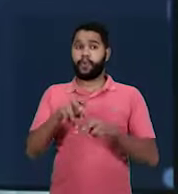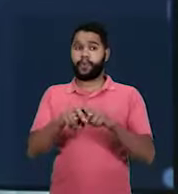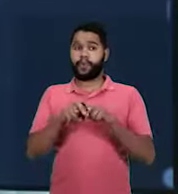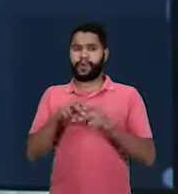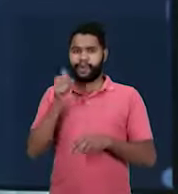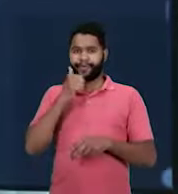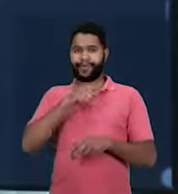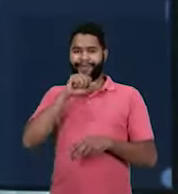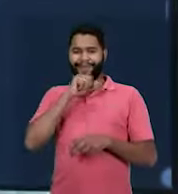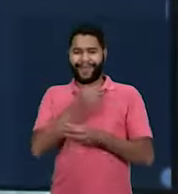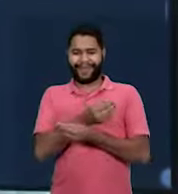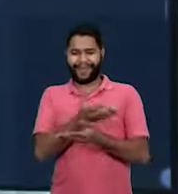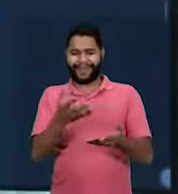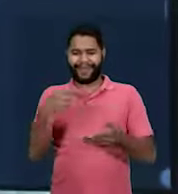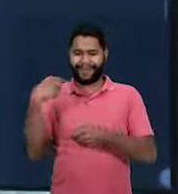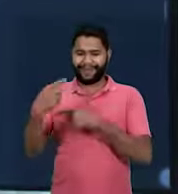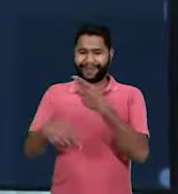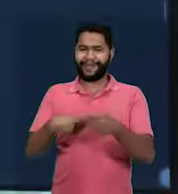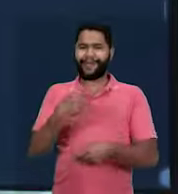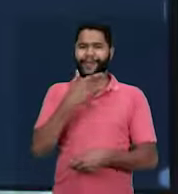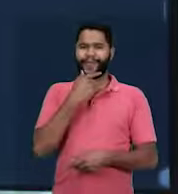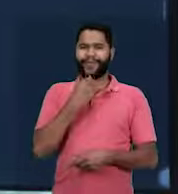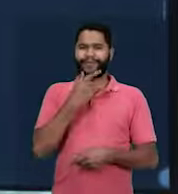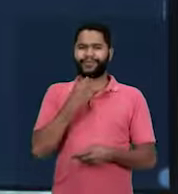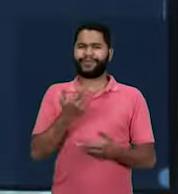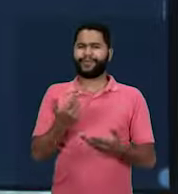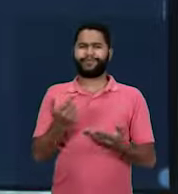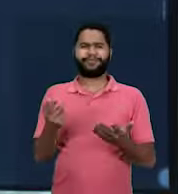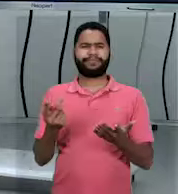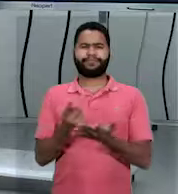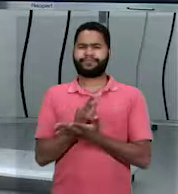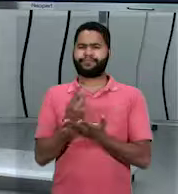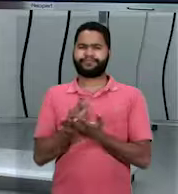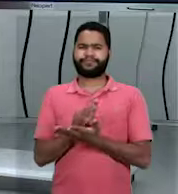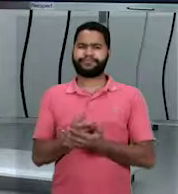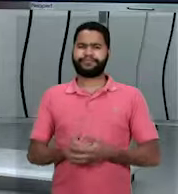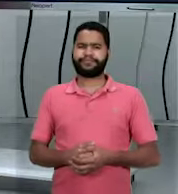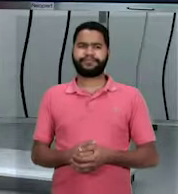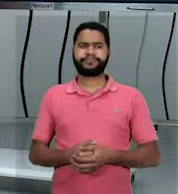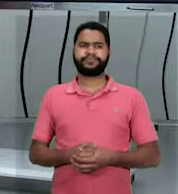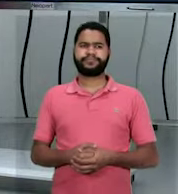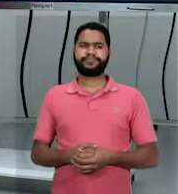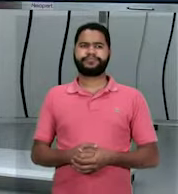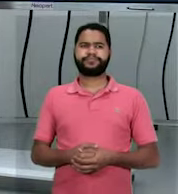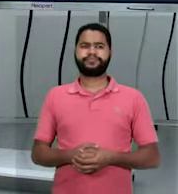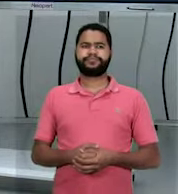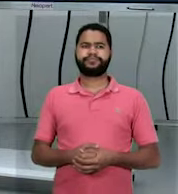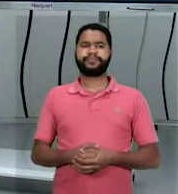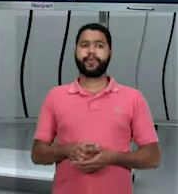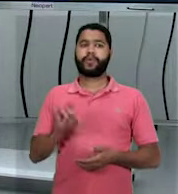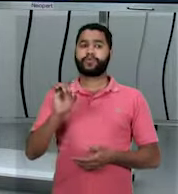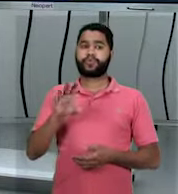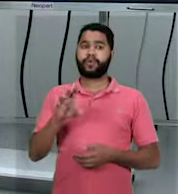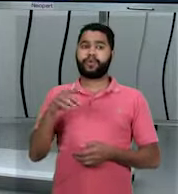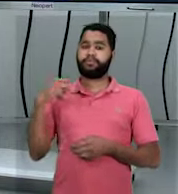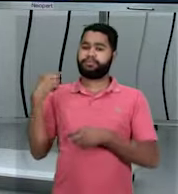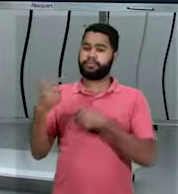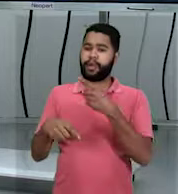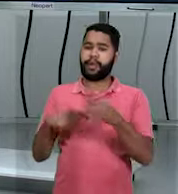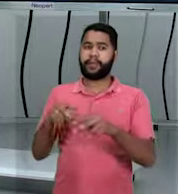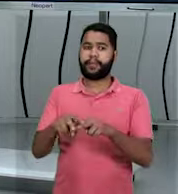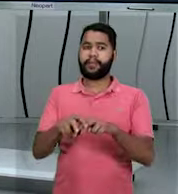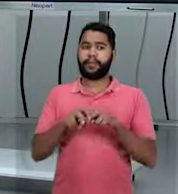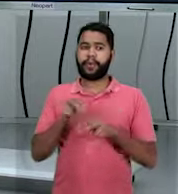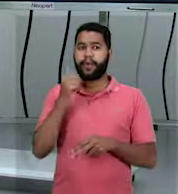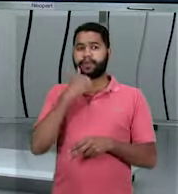da mãe por seus descendentes do sexo masculino. Não. Só pode ser herdada a